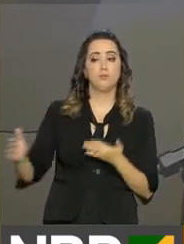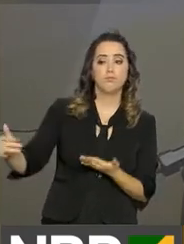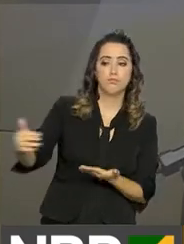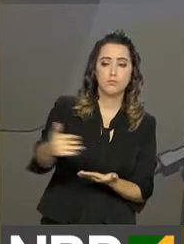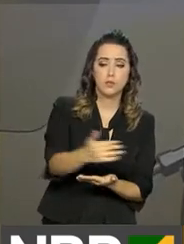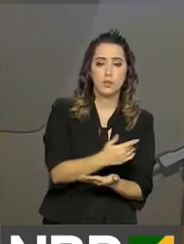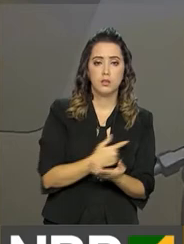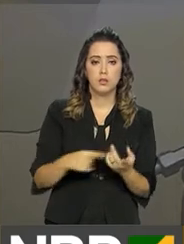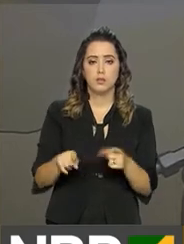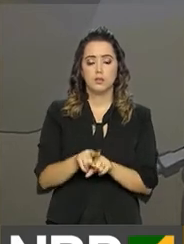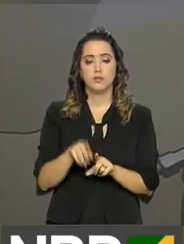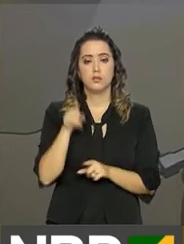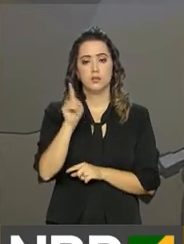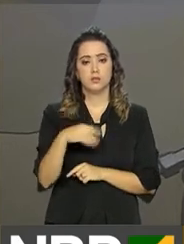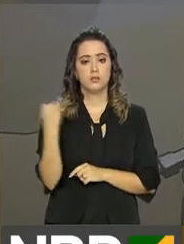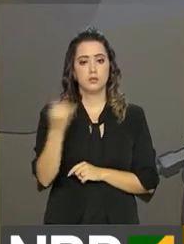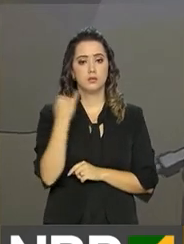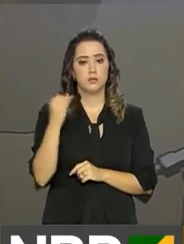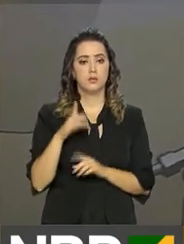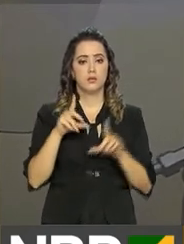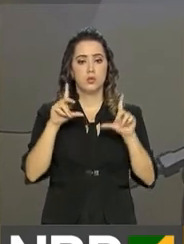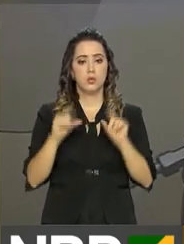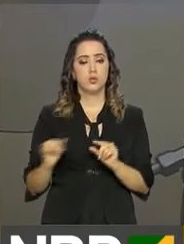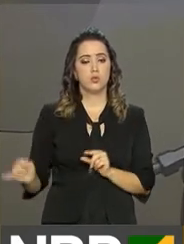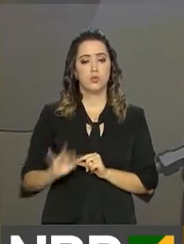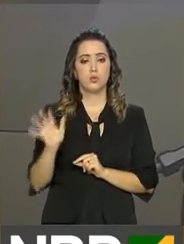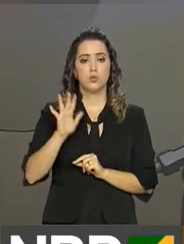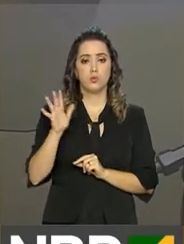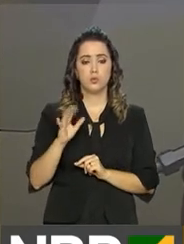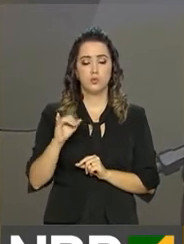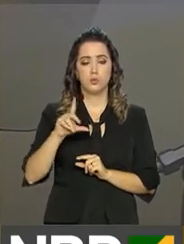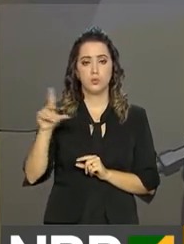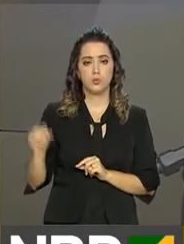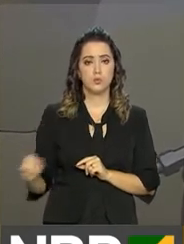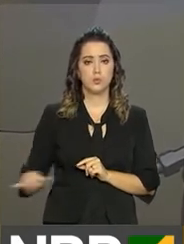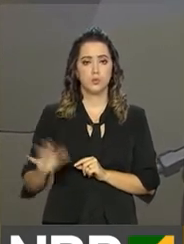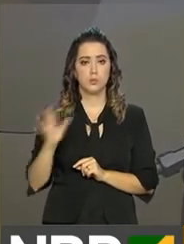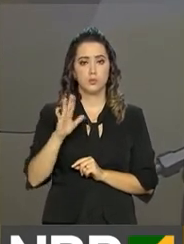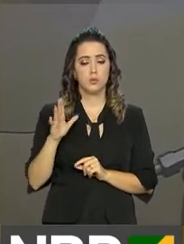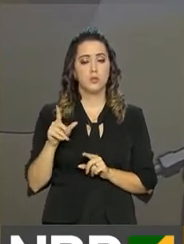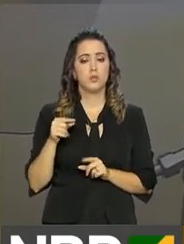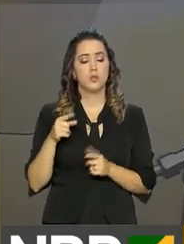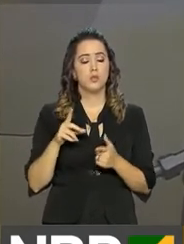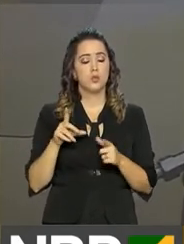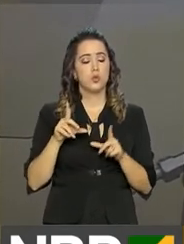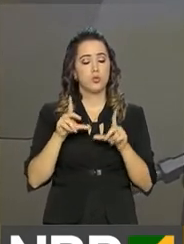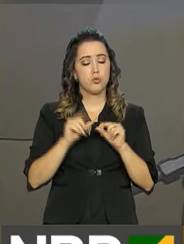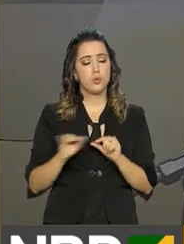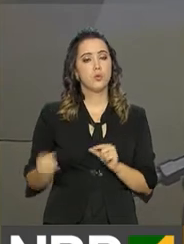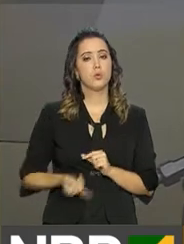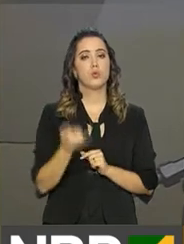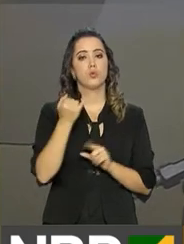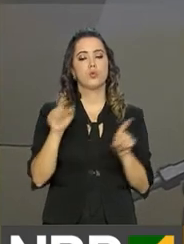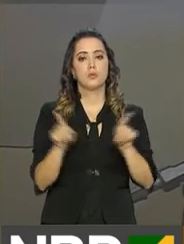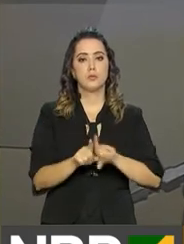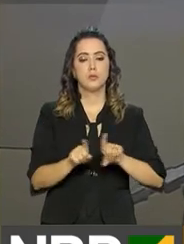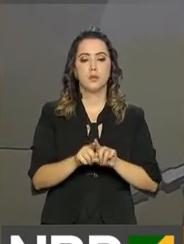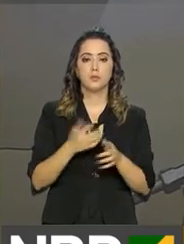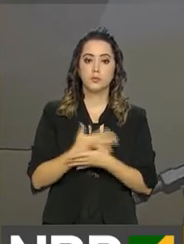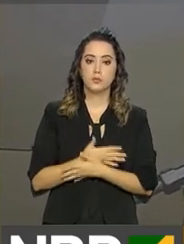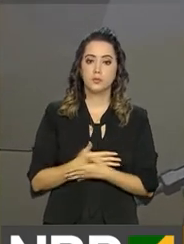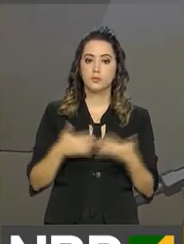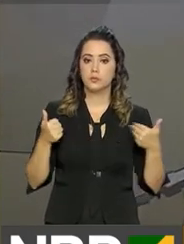isso importa na queda da inflação, importa na queda dos juros e, portanto, na